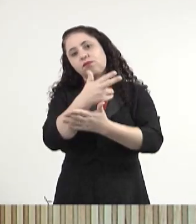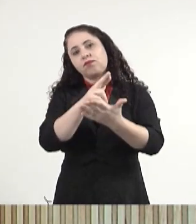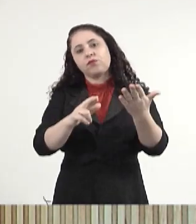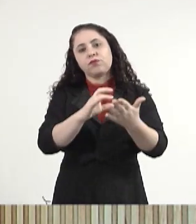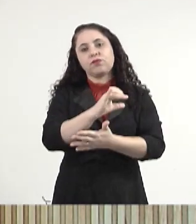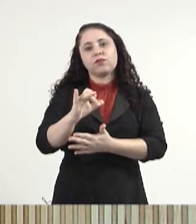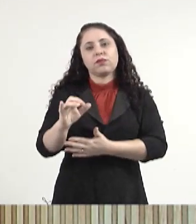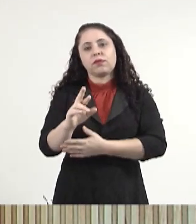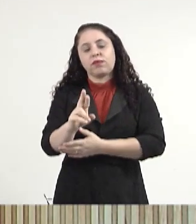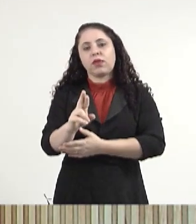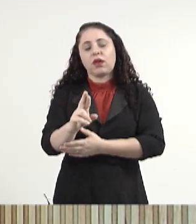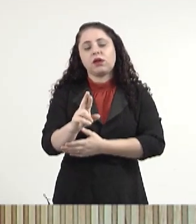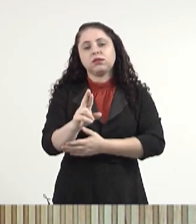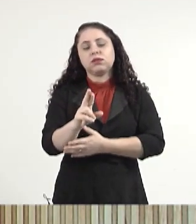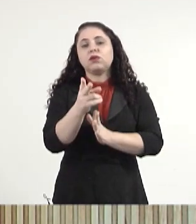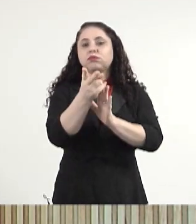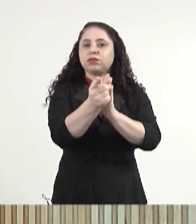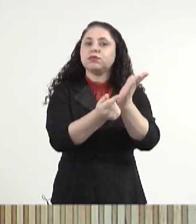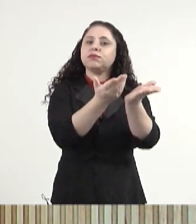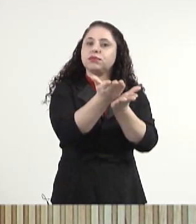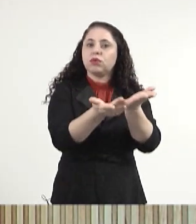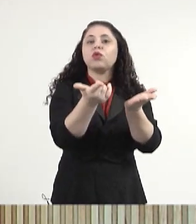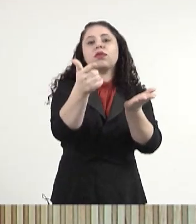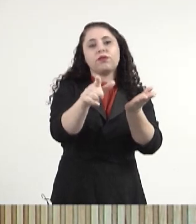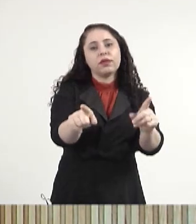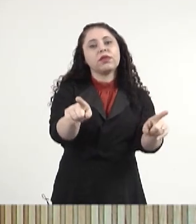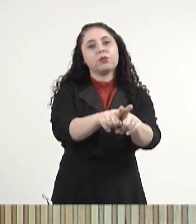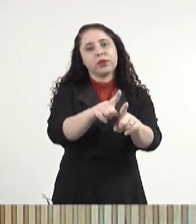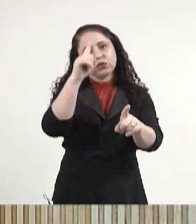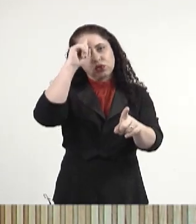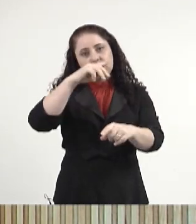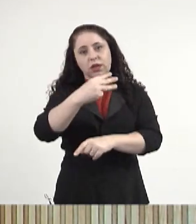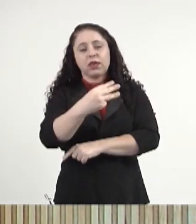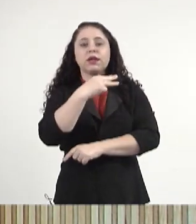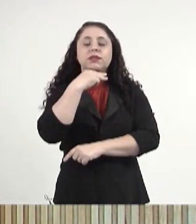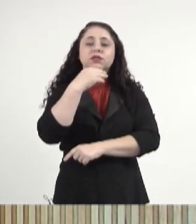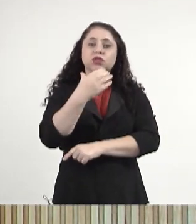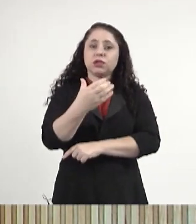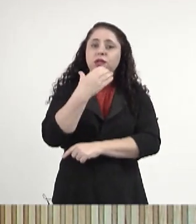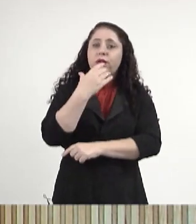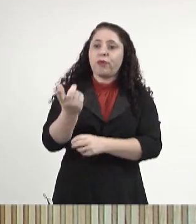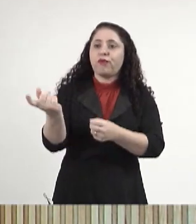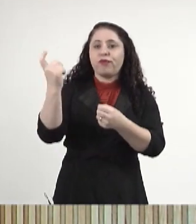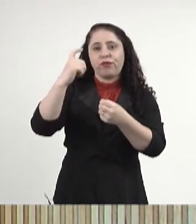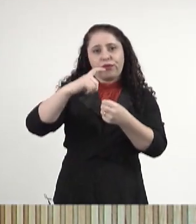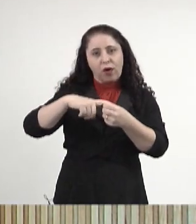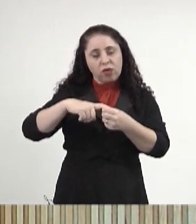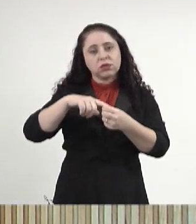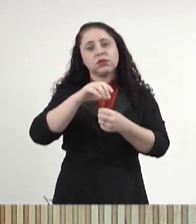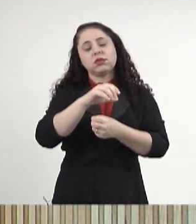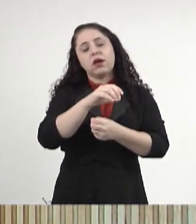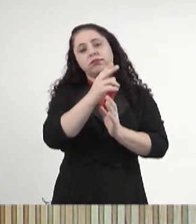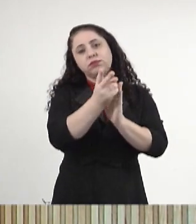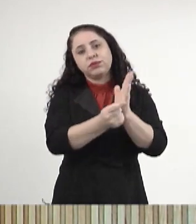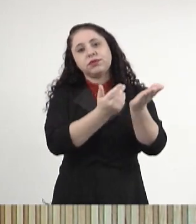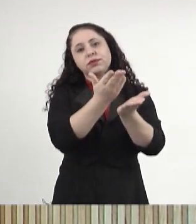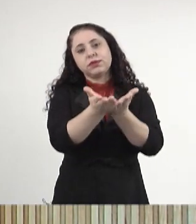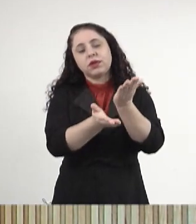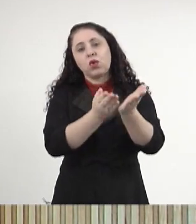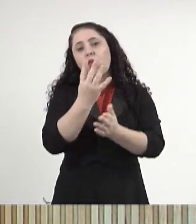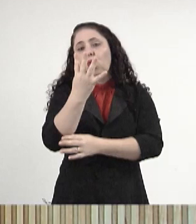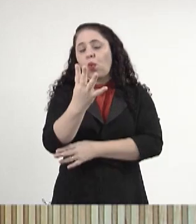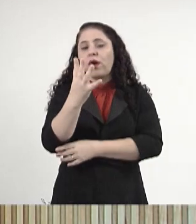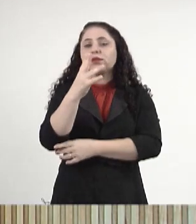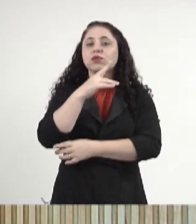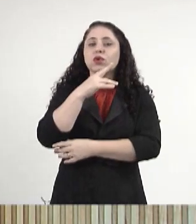da CCJR na Comissão de Finanças e Orçamento. No dia 3 de dezembro, a devolução pela Comissão de Finanças e Orçamento, para no